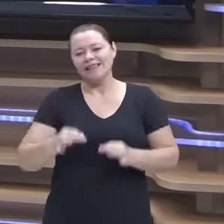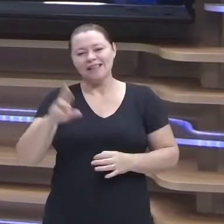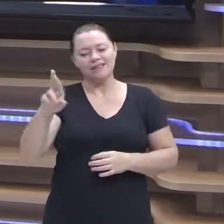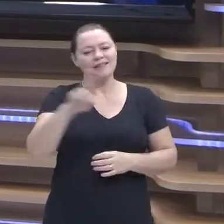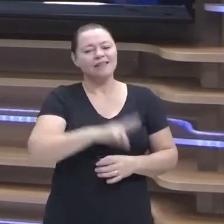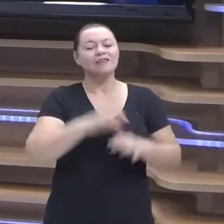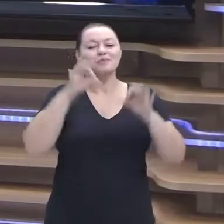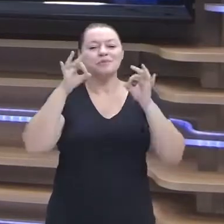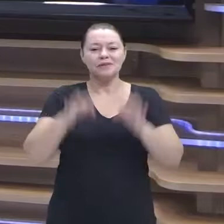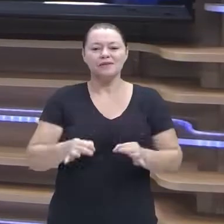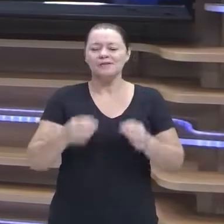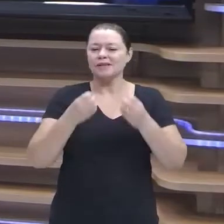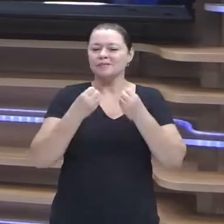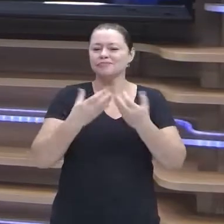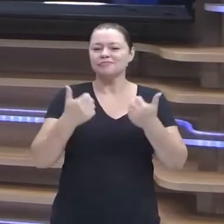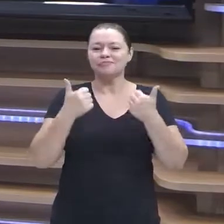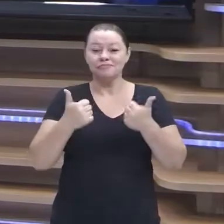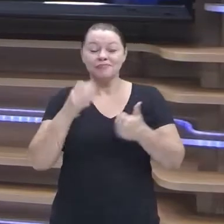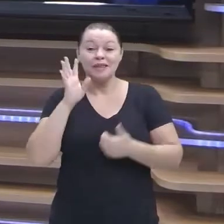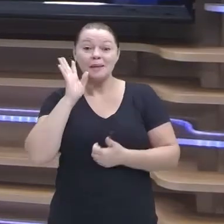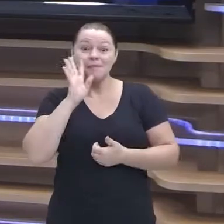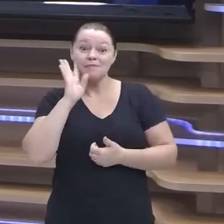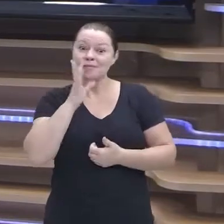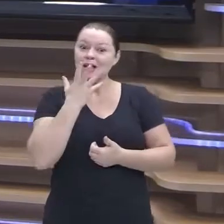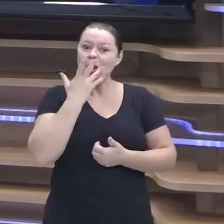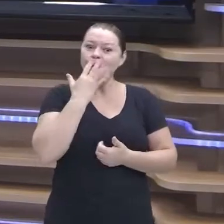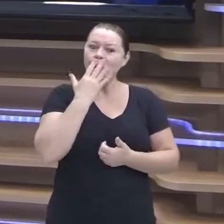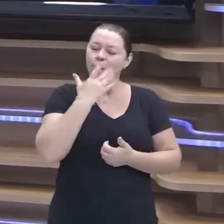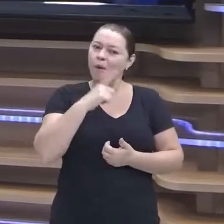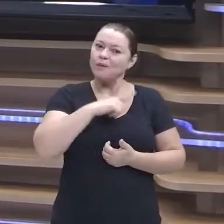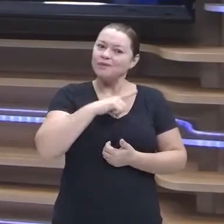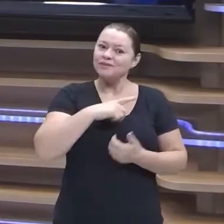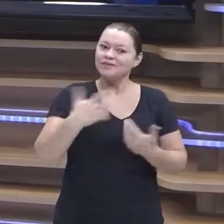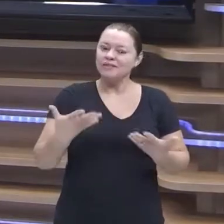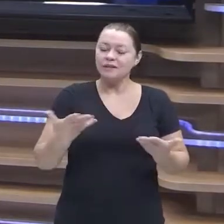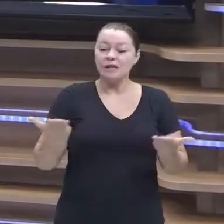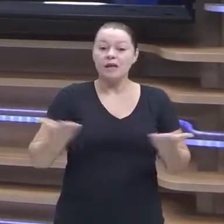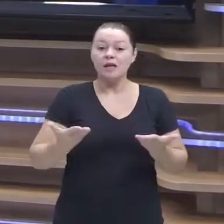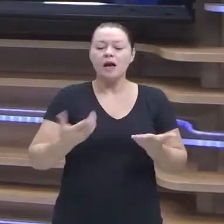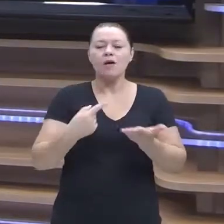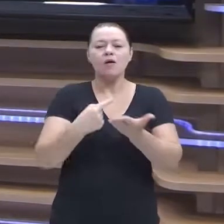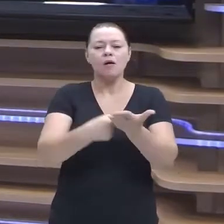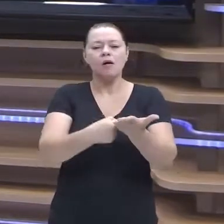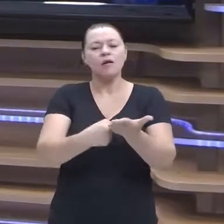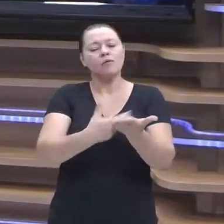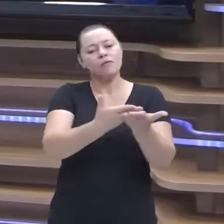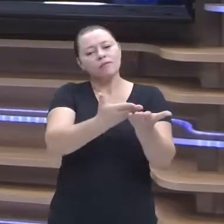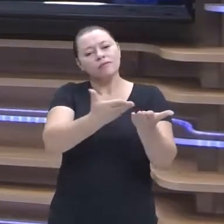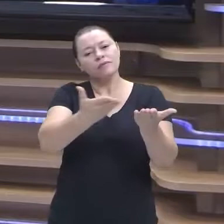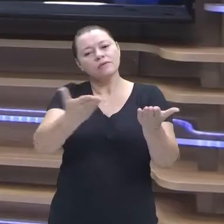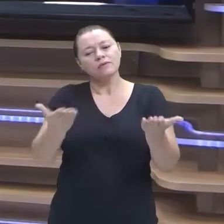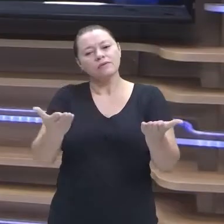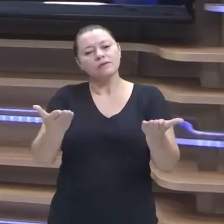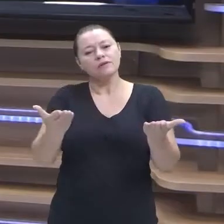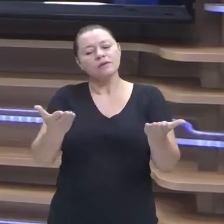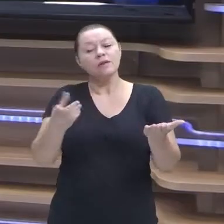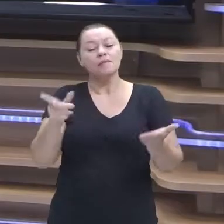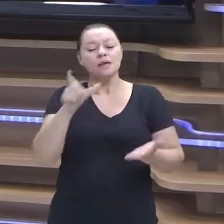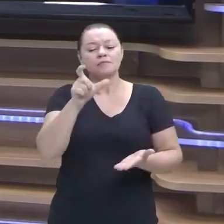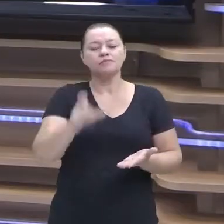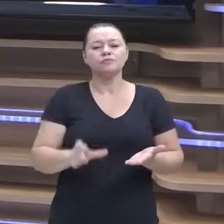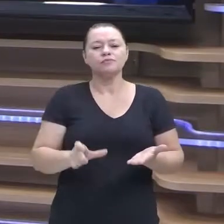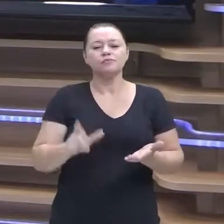Muito divertido. Tivemos até pintura. E agora, crianças, eu convido vocês para, com a